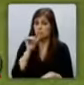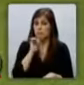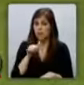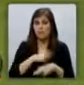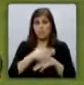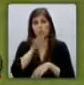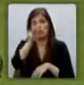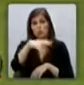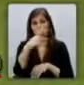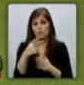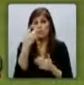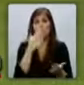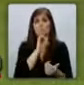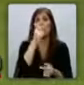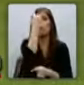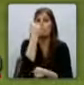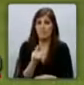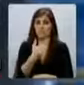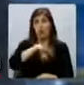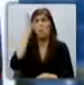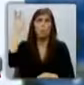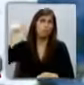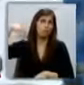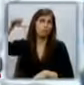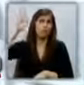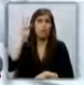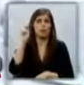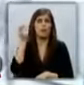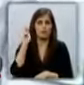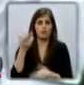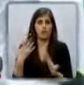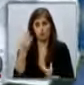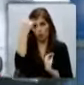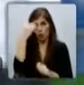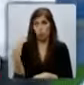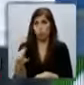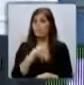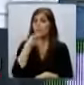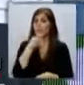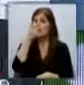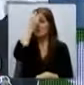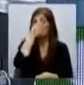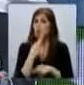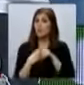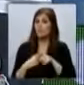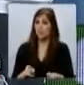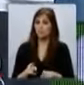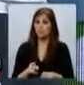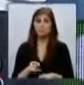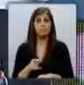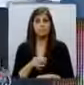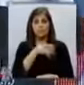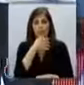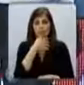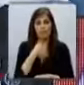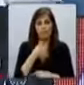uma derrota uma vez e já foi há quase 40 anos. Mas agora Lopetegui diz que a história é diferente e sublinha até que o